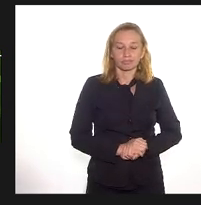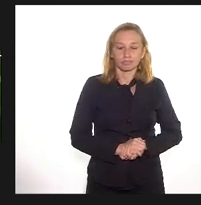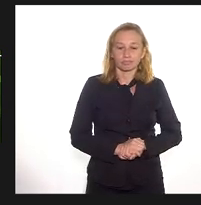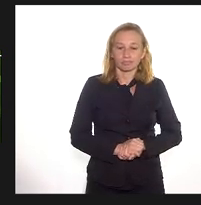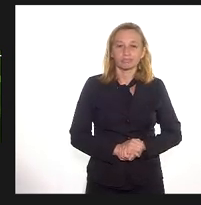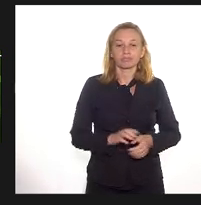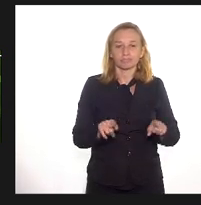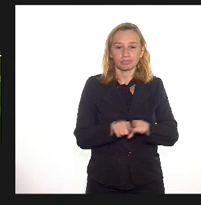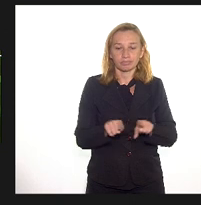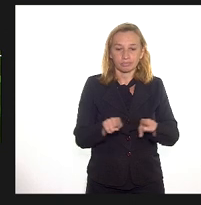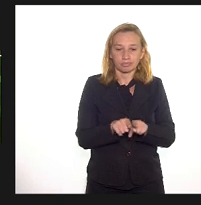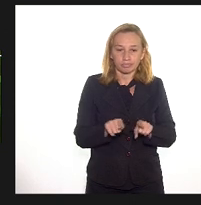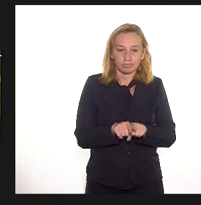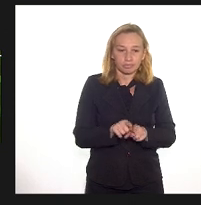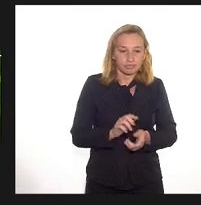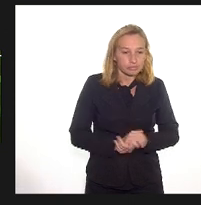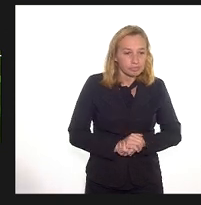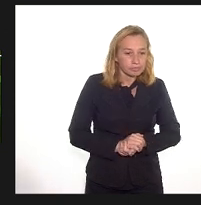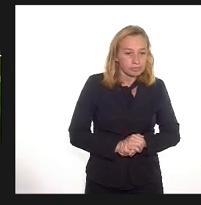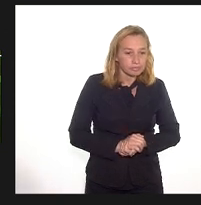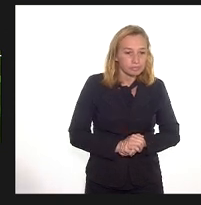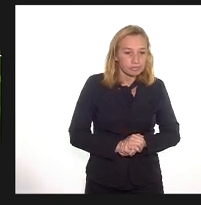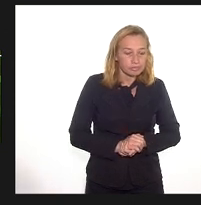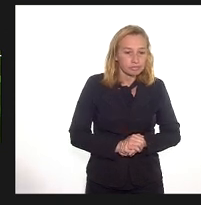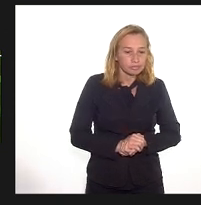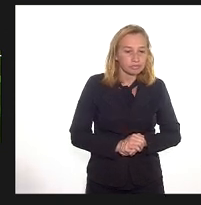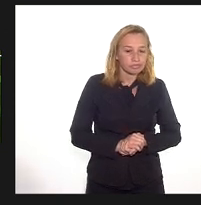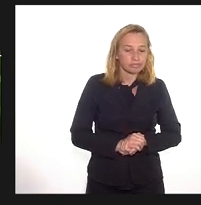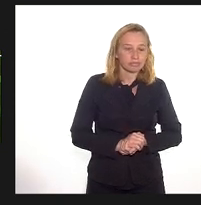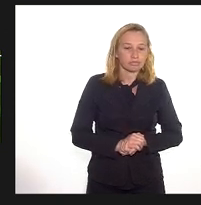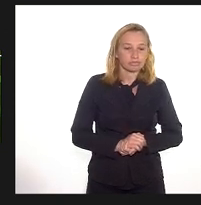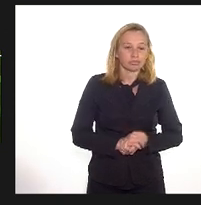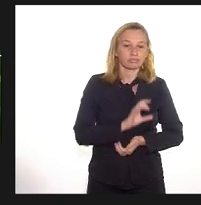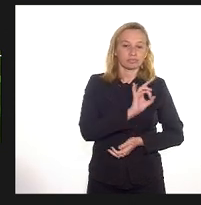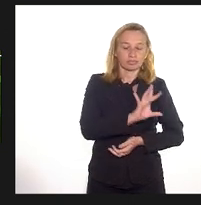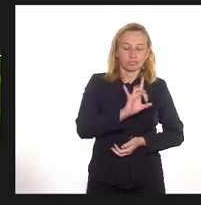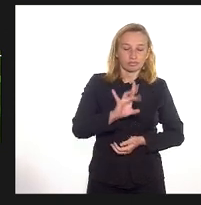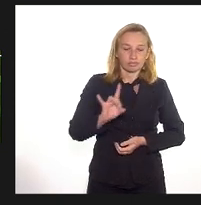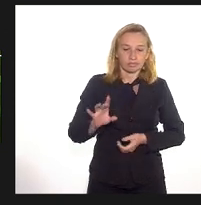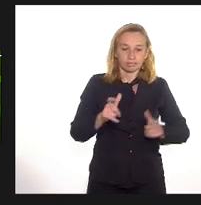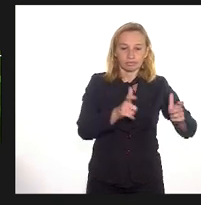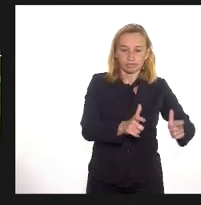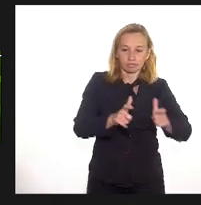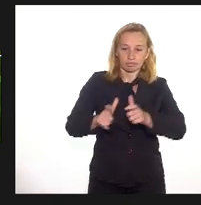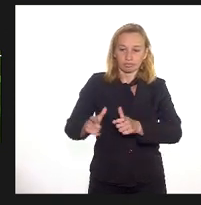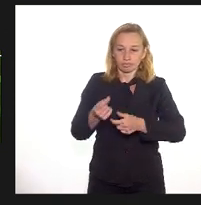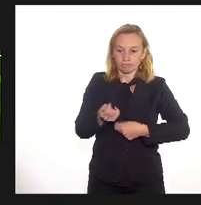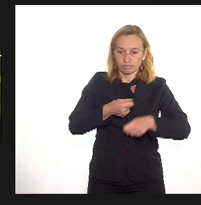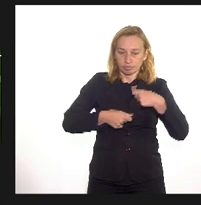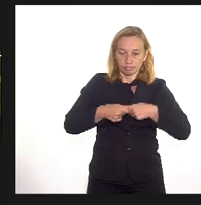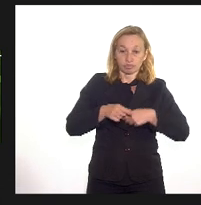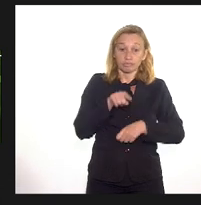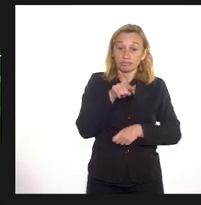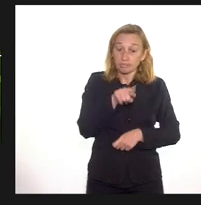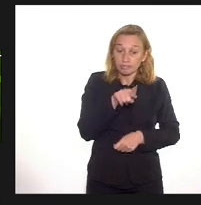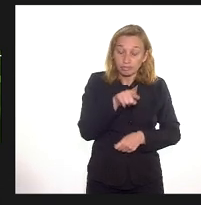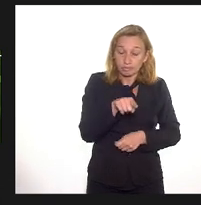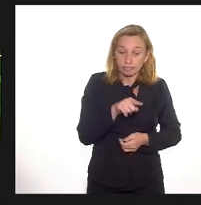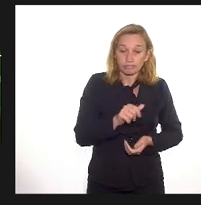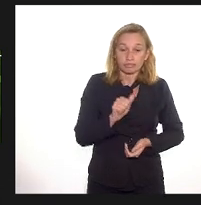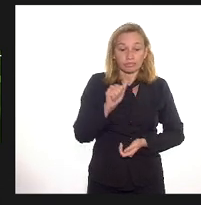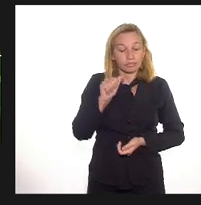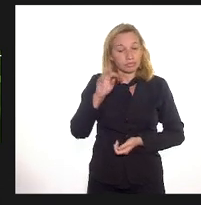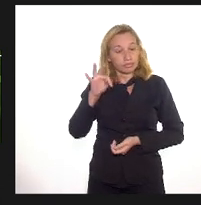feito, também são feitas as demandas físicas, ou seja, cada unidade de negócio, né? Então, aqui com ativos no Rio,